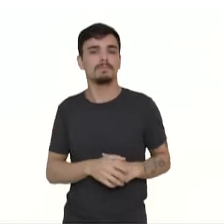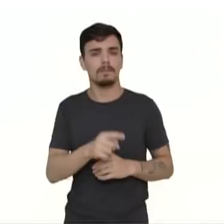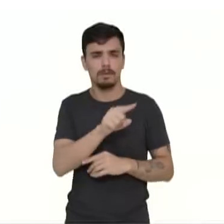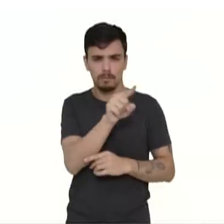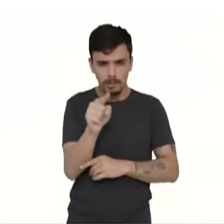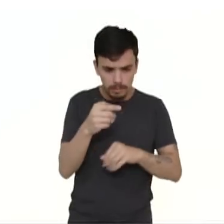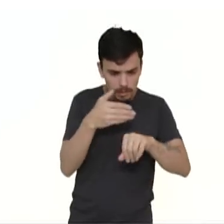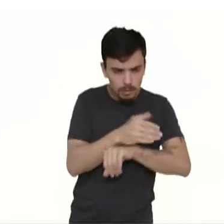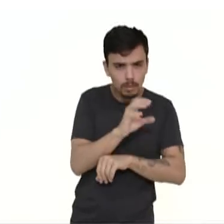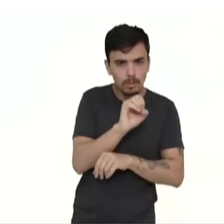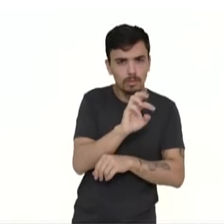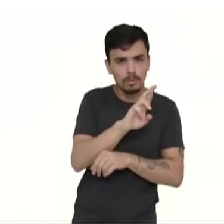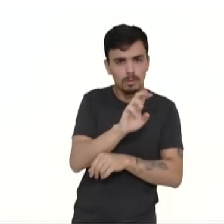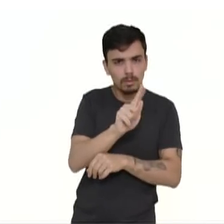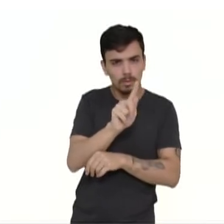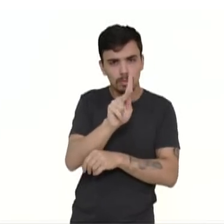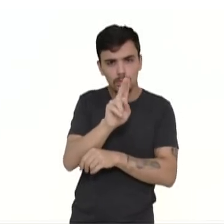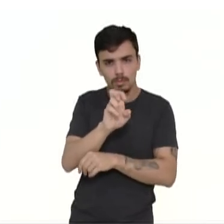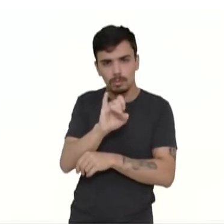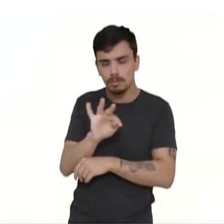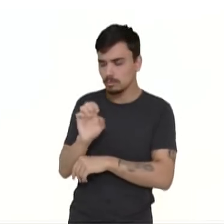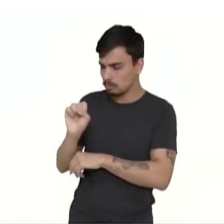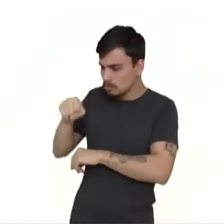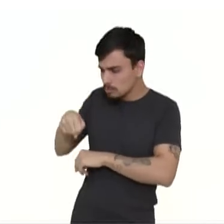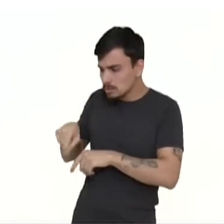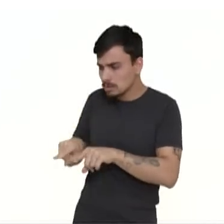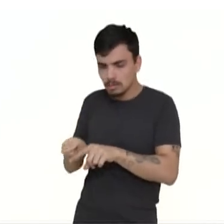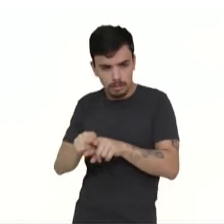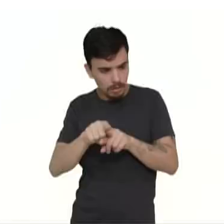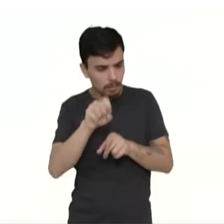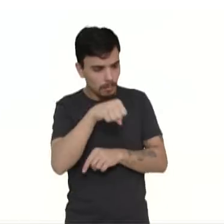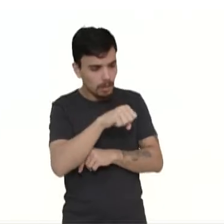no Orkut? Estou. E no MSN, no